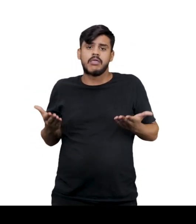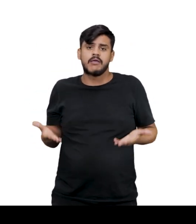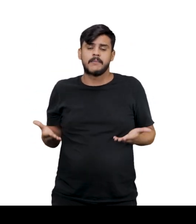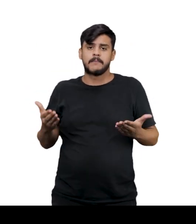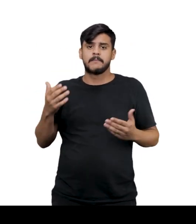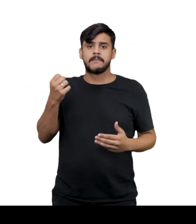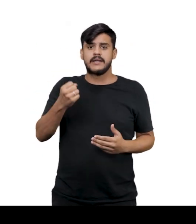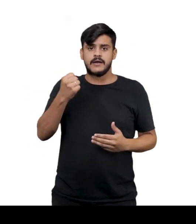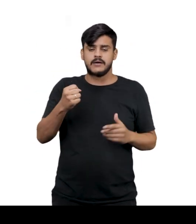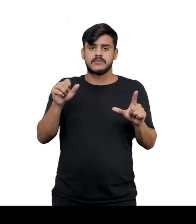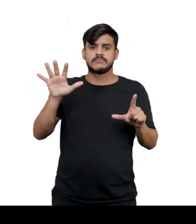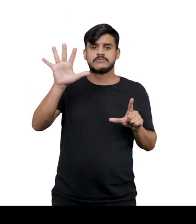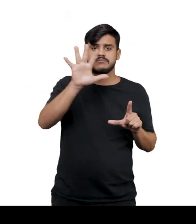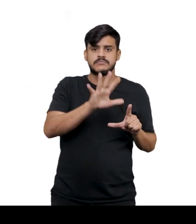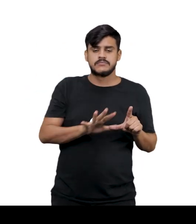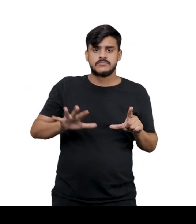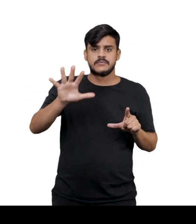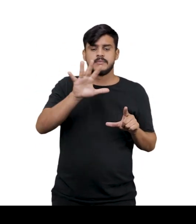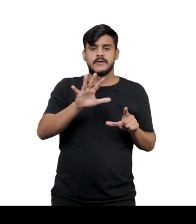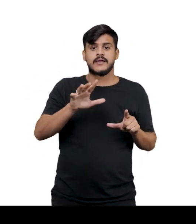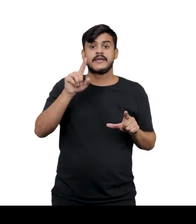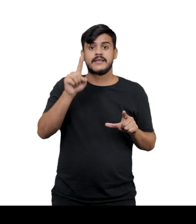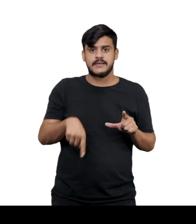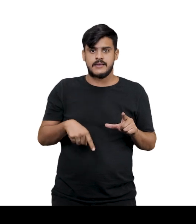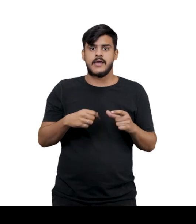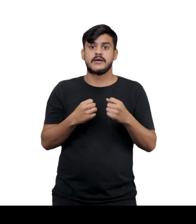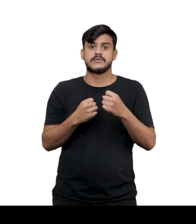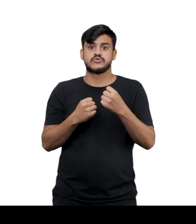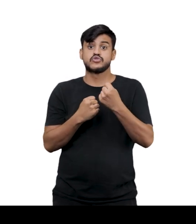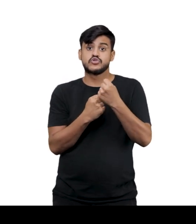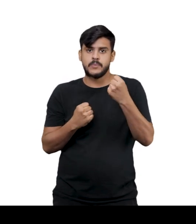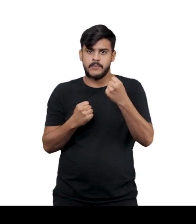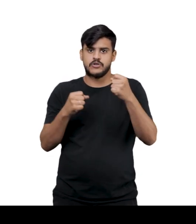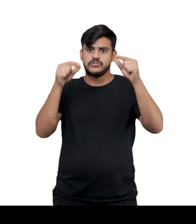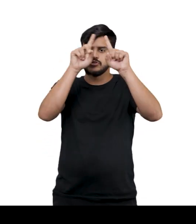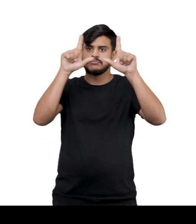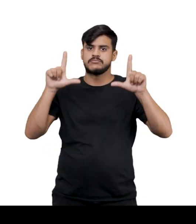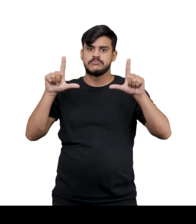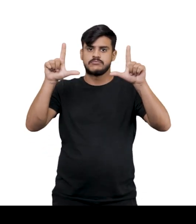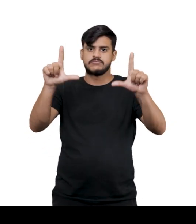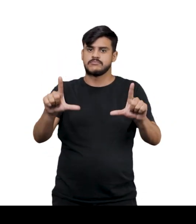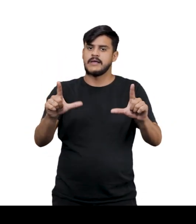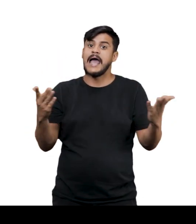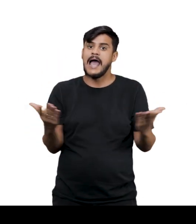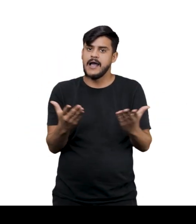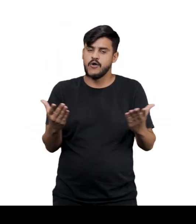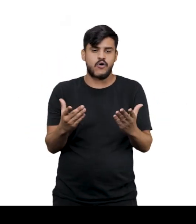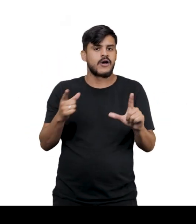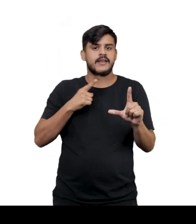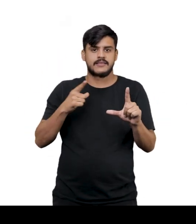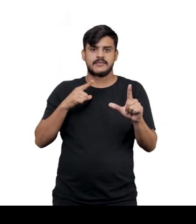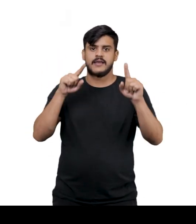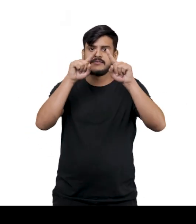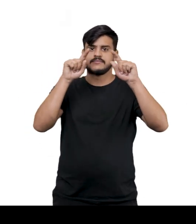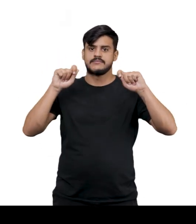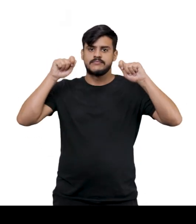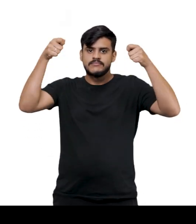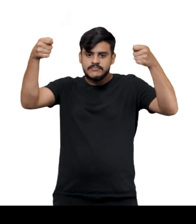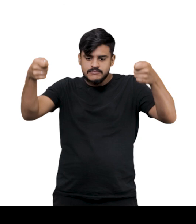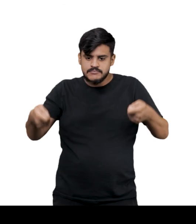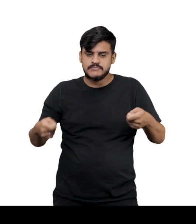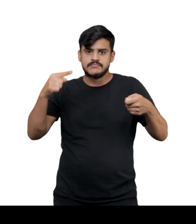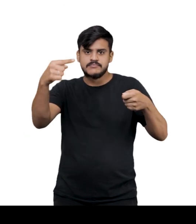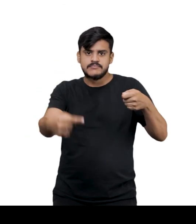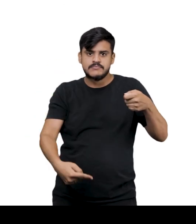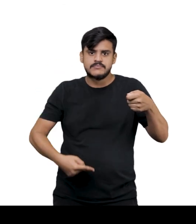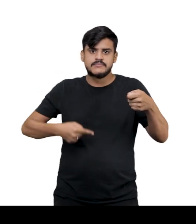forma solta um quadro branco que, entendido tradicionalmente como suporte bidimensional, passa a